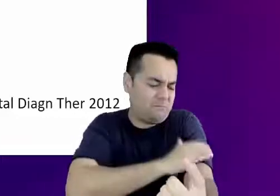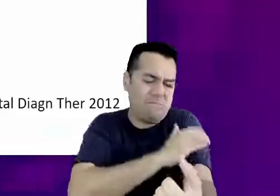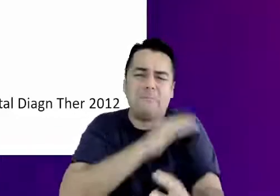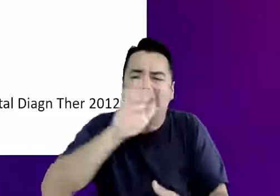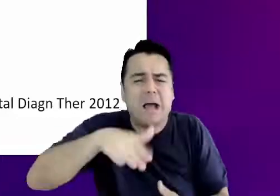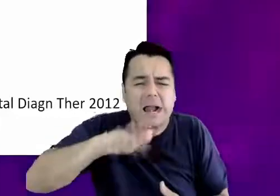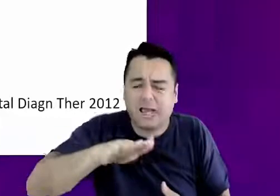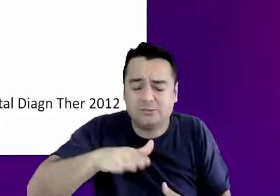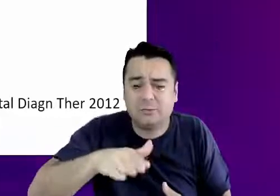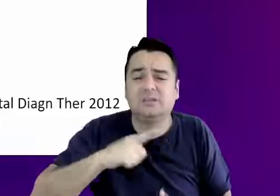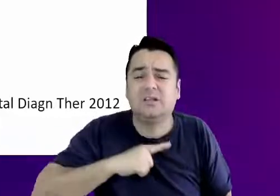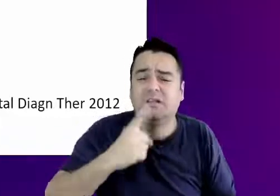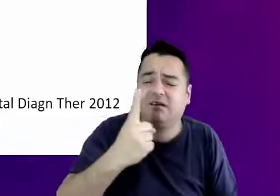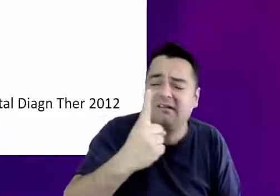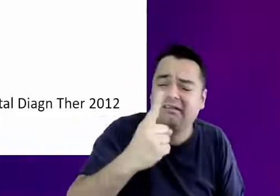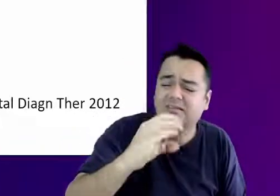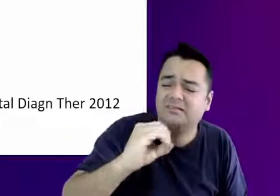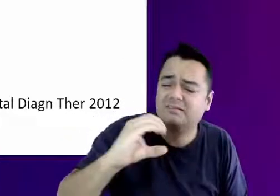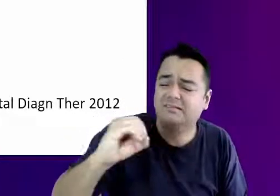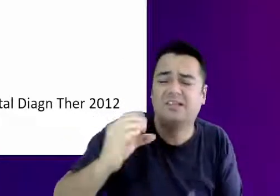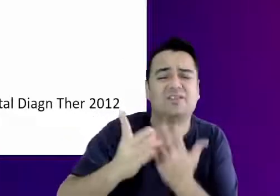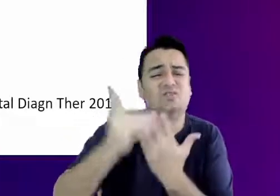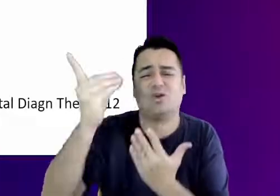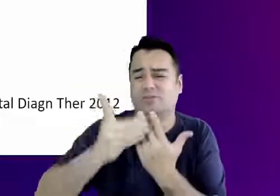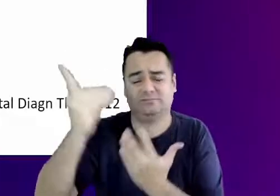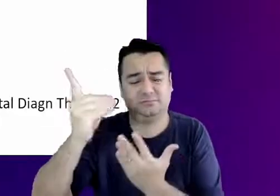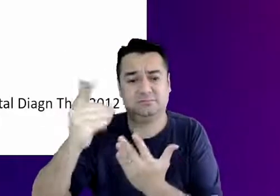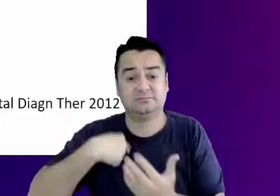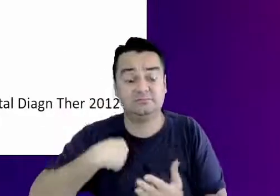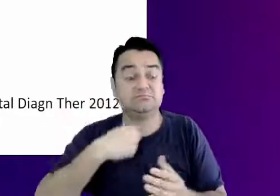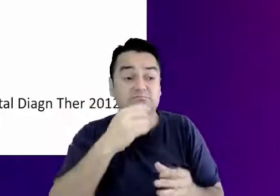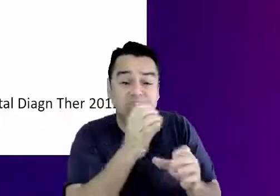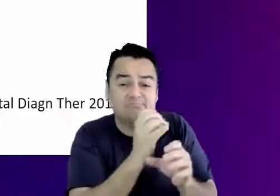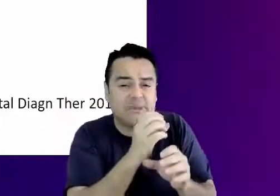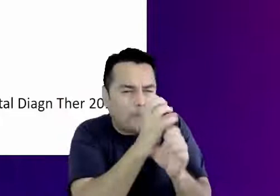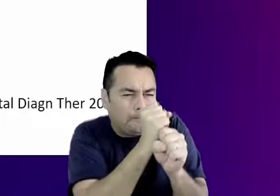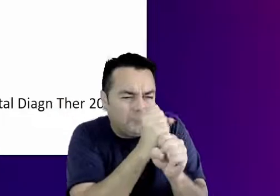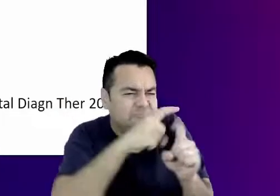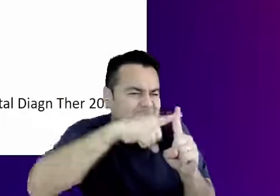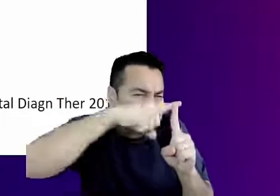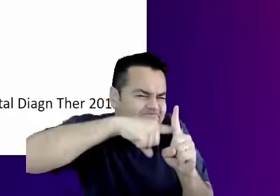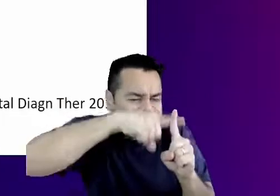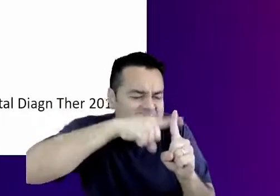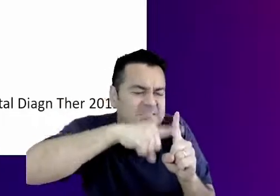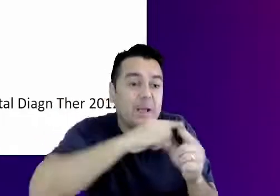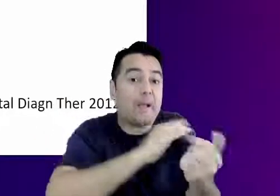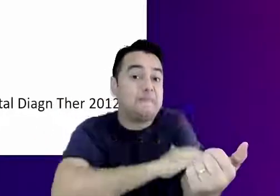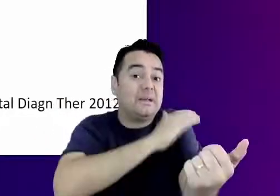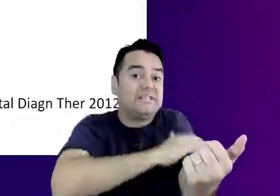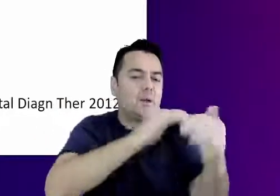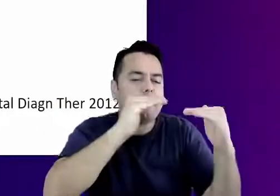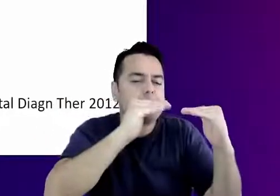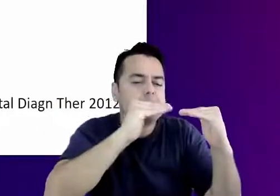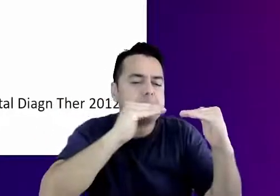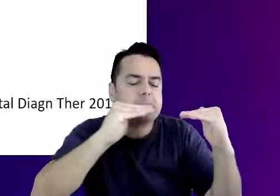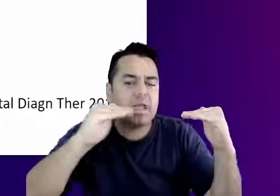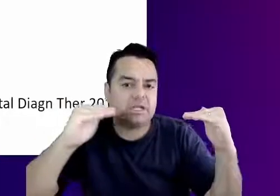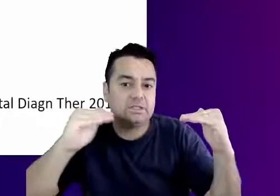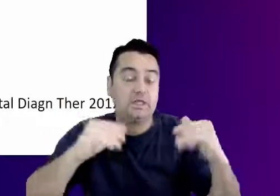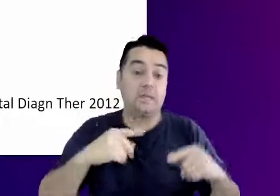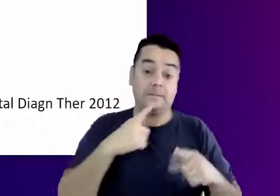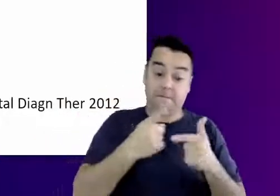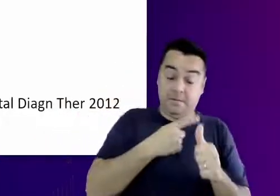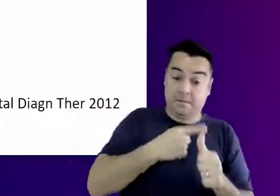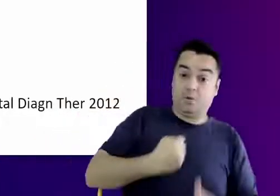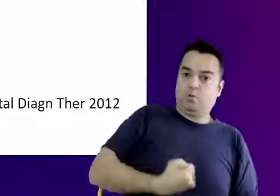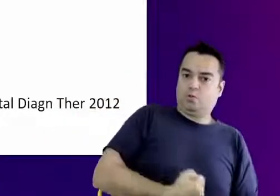de $100, em que eu vou medir a pressão arterial média da paciente. A paciente, depois do ultrassom, vai ficar